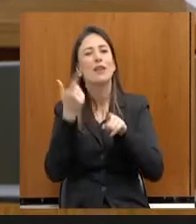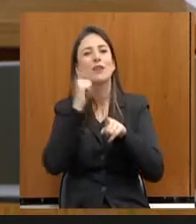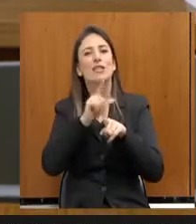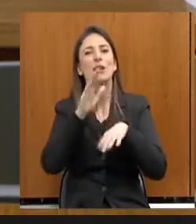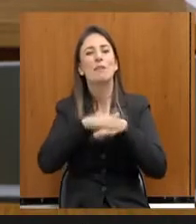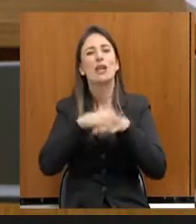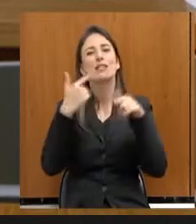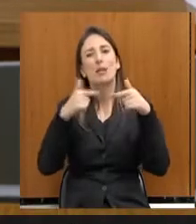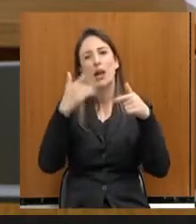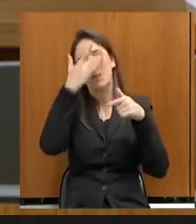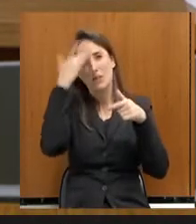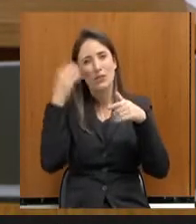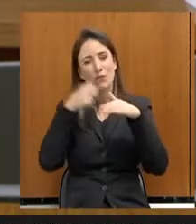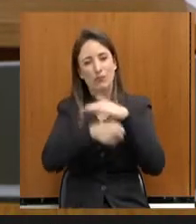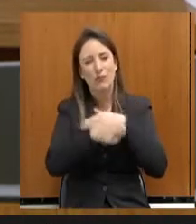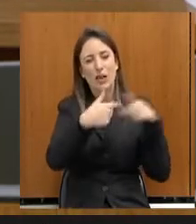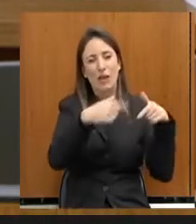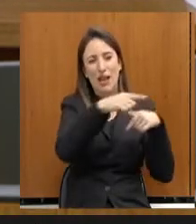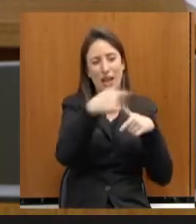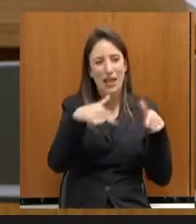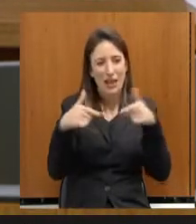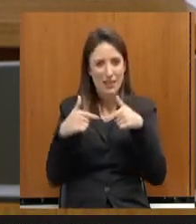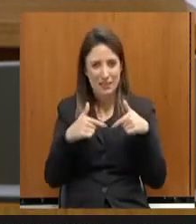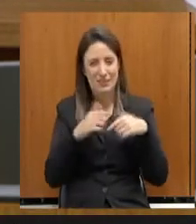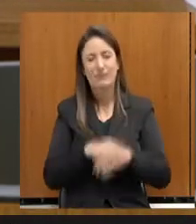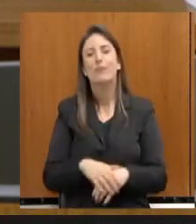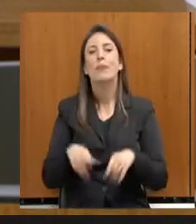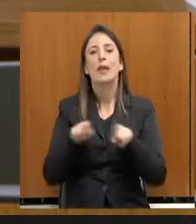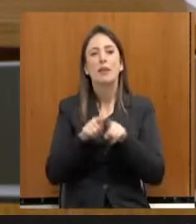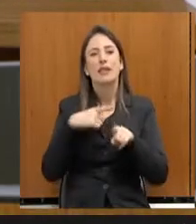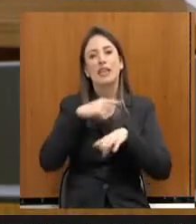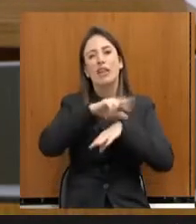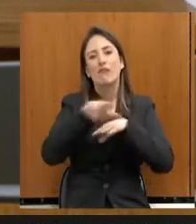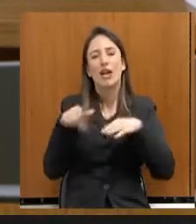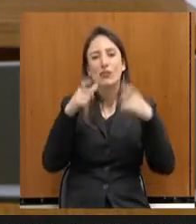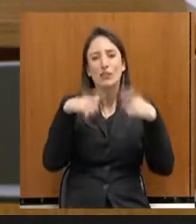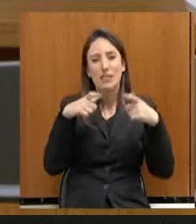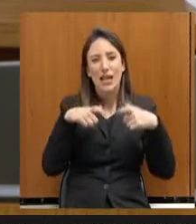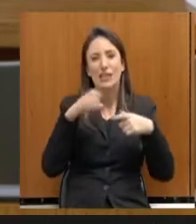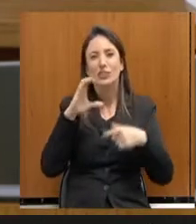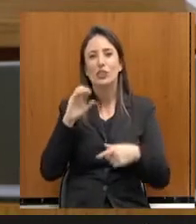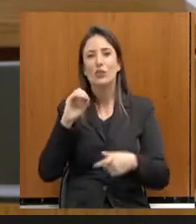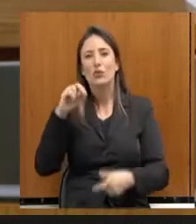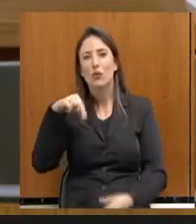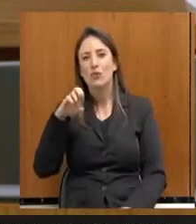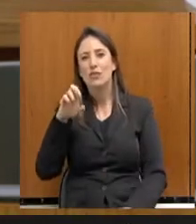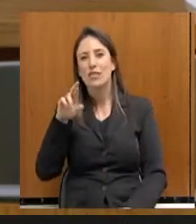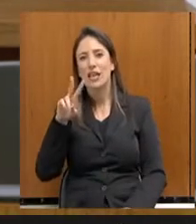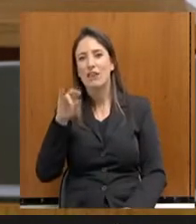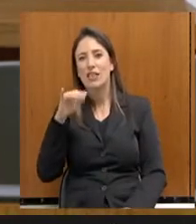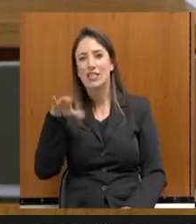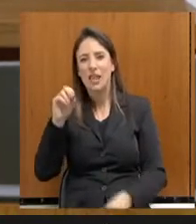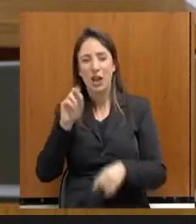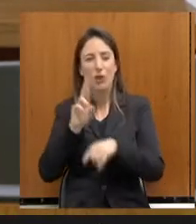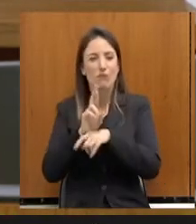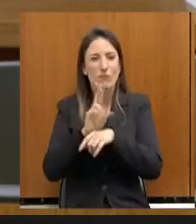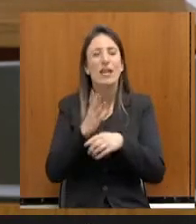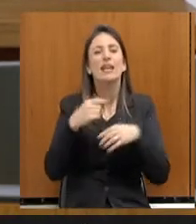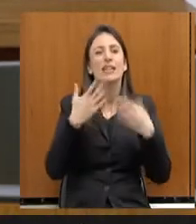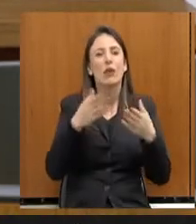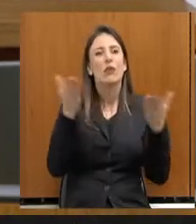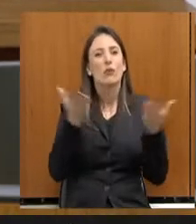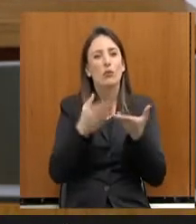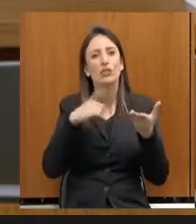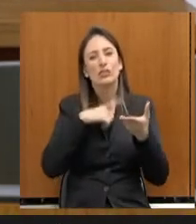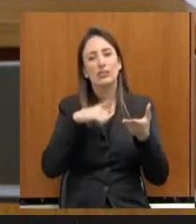além de se eu gostaria de destacar né outras unidades de conservação que estão hoje jogo do Ben 10 fazendo A